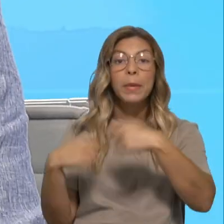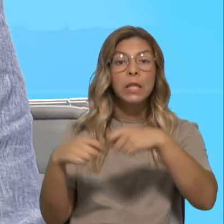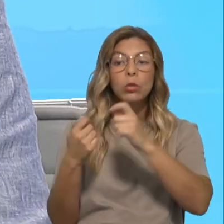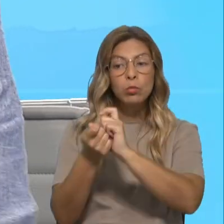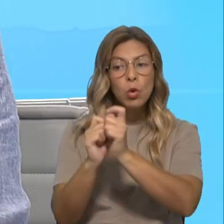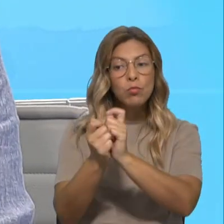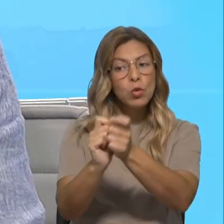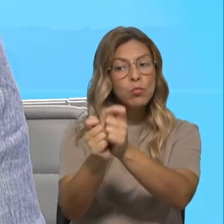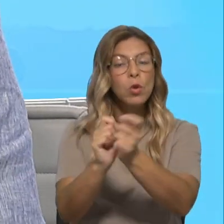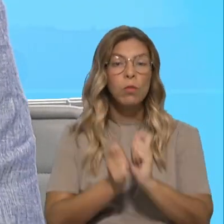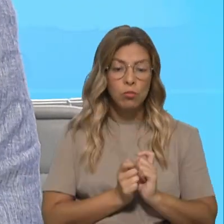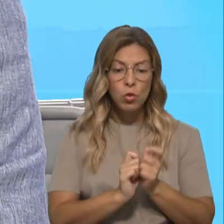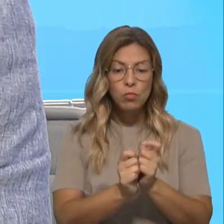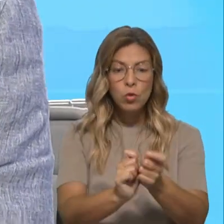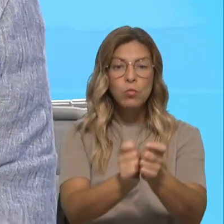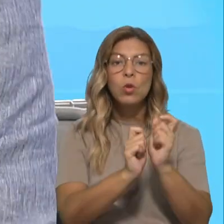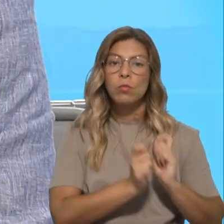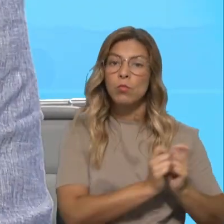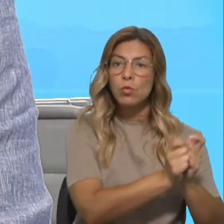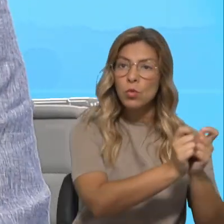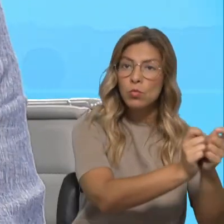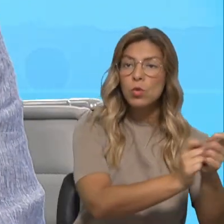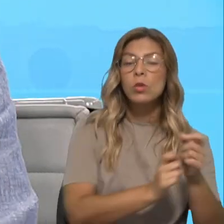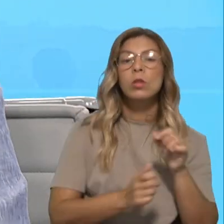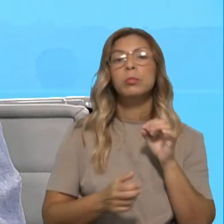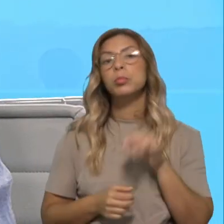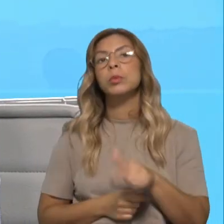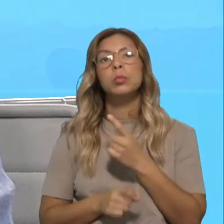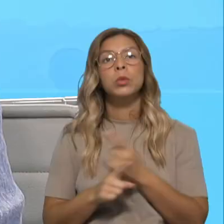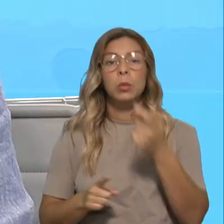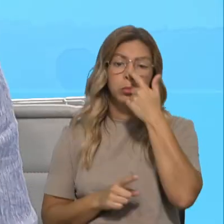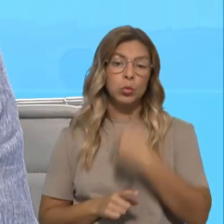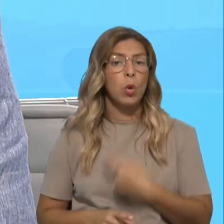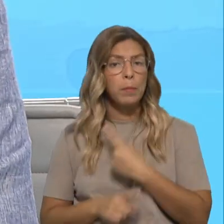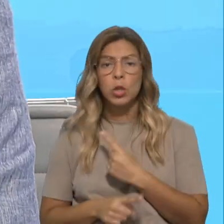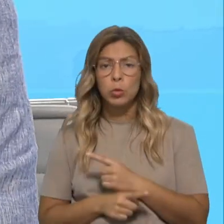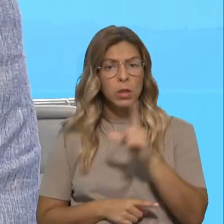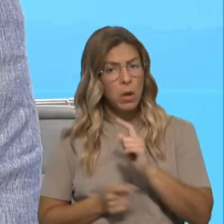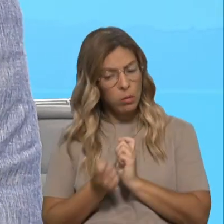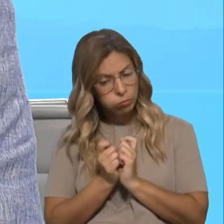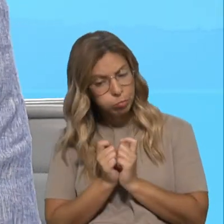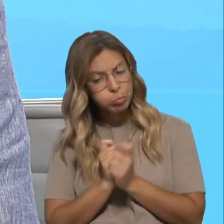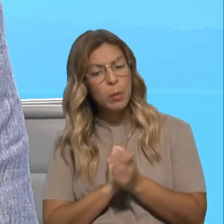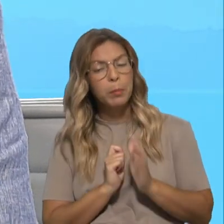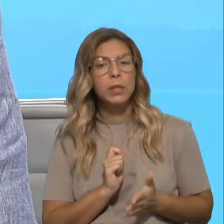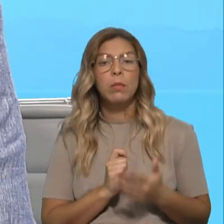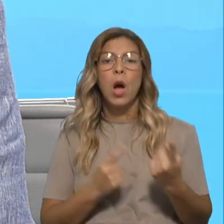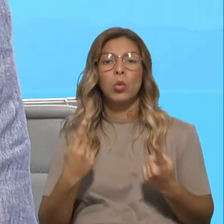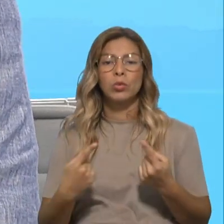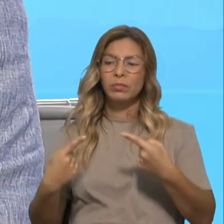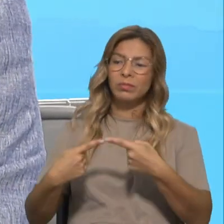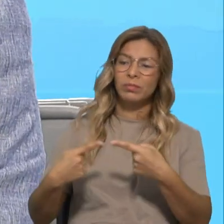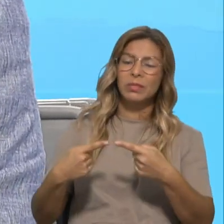mesmos partidos, mas melhores, porque até as mesmas pessoas, em muitos casos, enfim, algumas pessoas não se darão bem com um